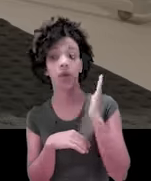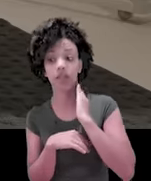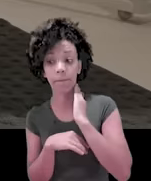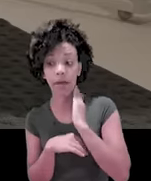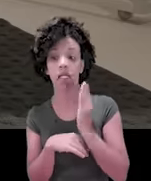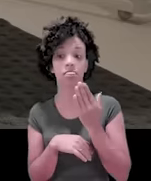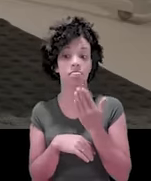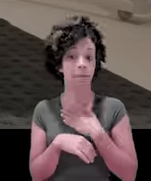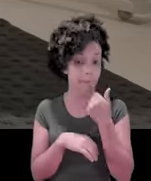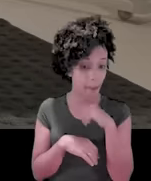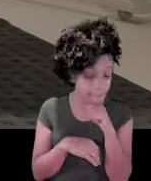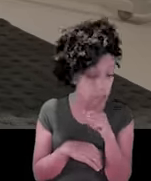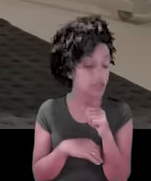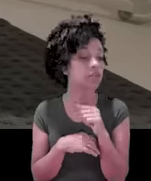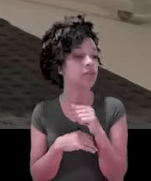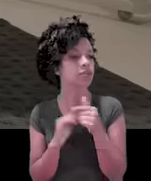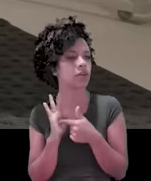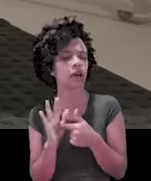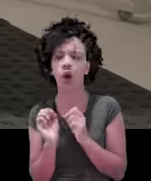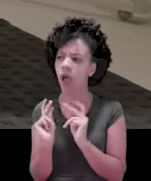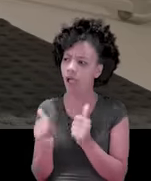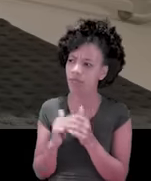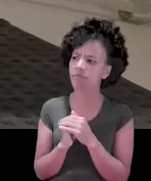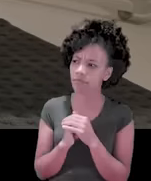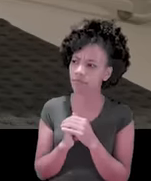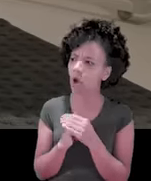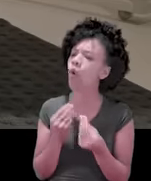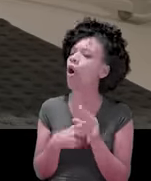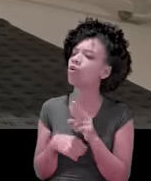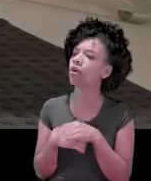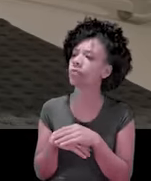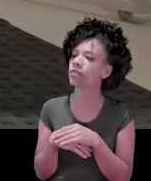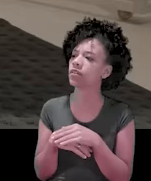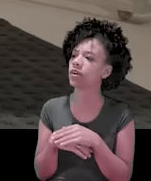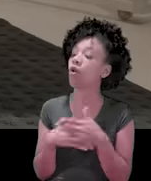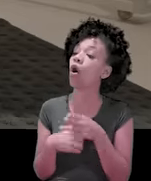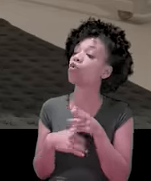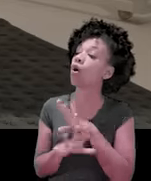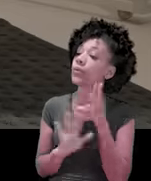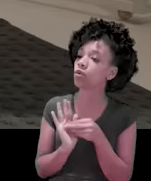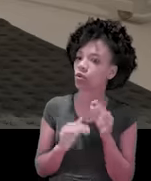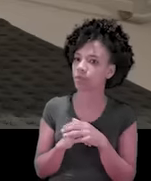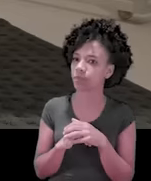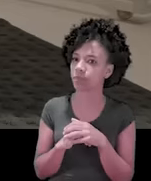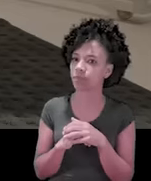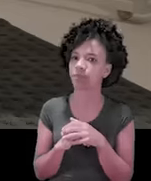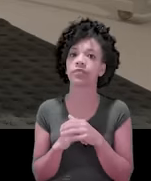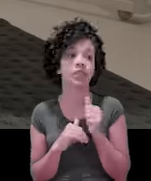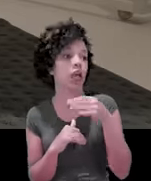no meu Castanhal da da minha mãe e tal aí voltar com o nome dele vamos completo